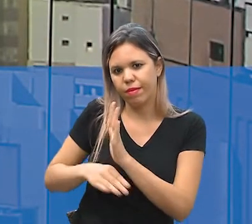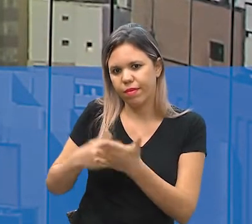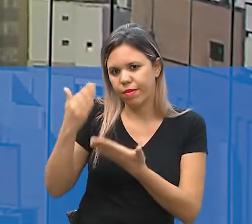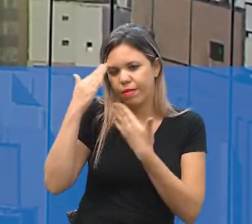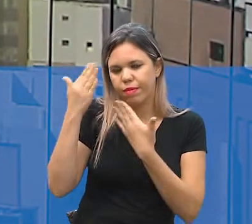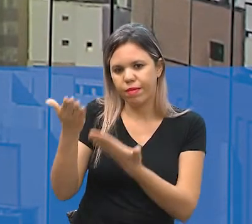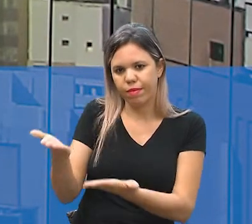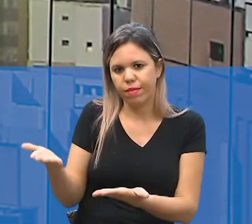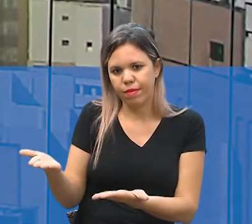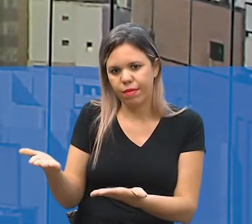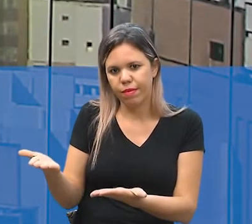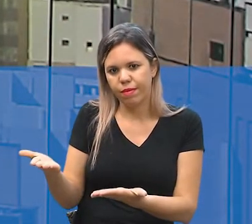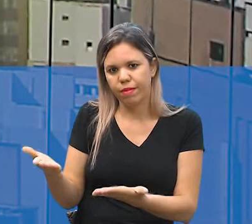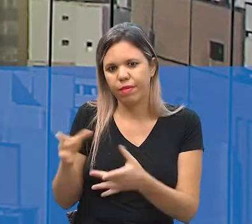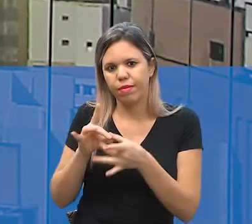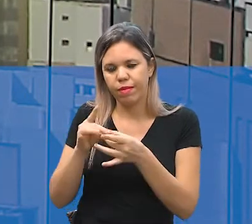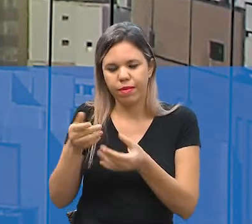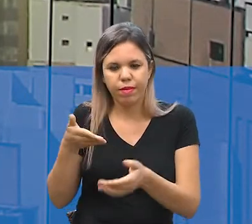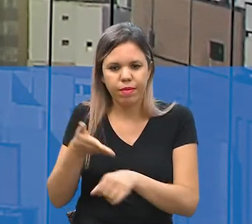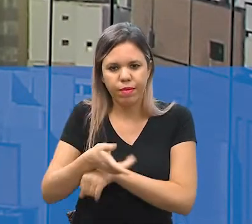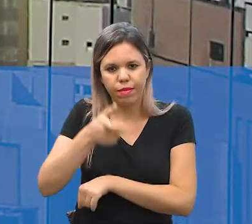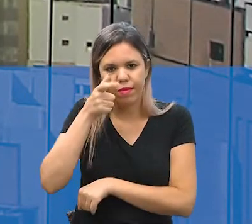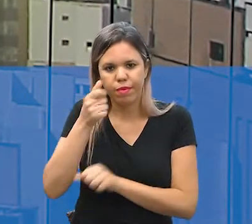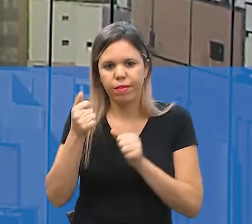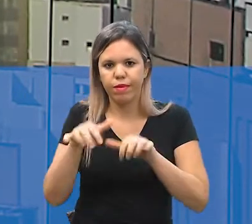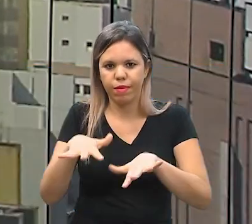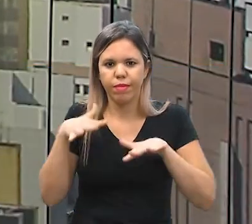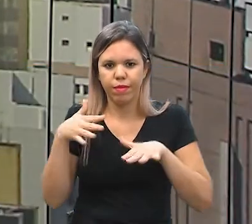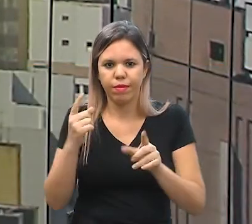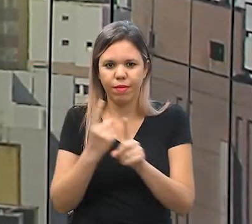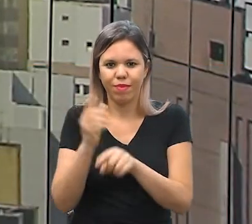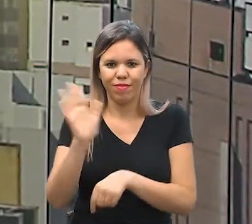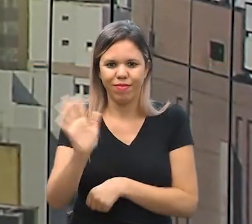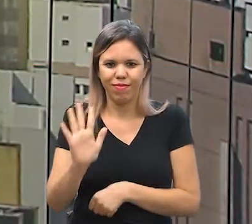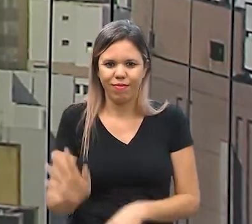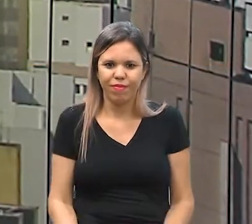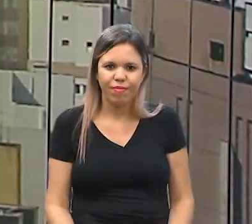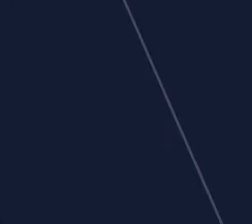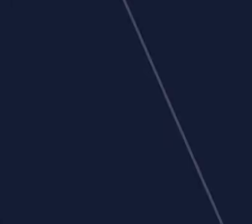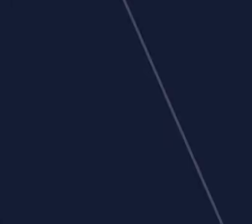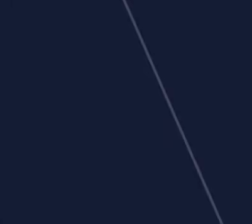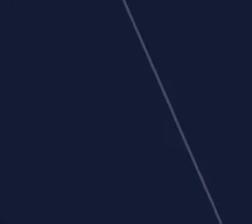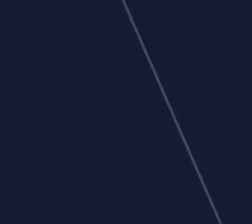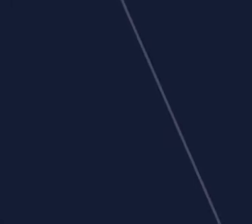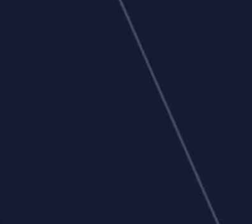Muito obrigado pela sua companhia, pela sua audiência. Até a próxima. Tchau, tchau.